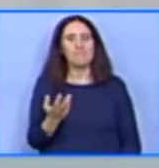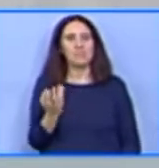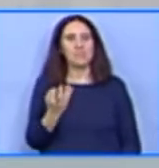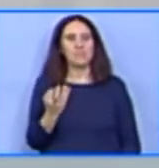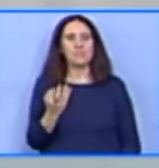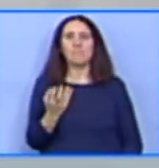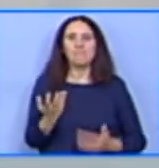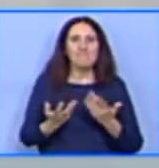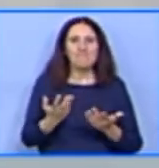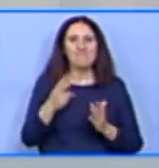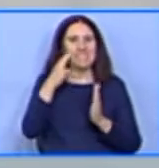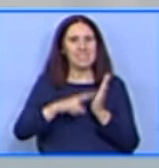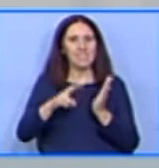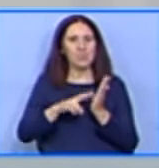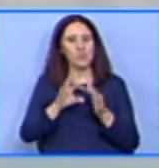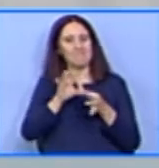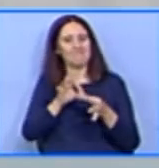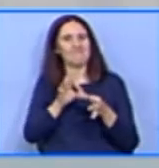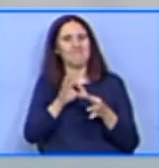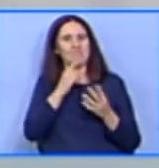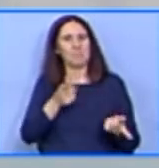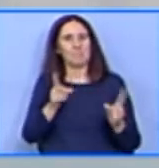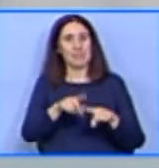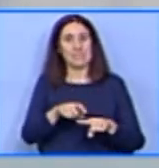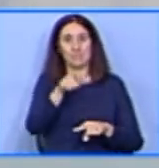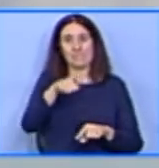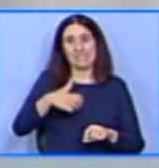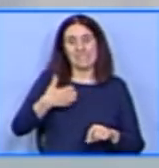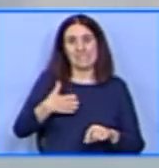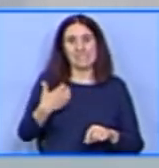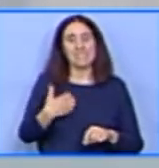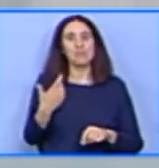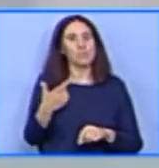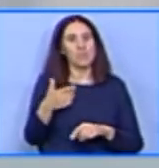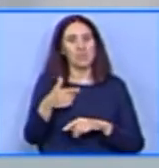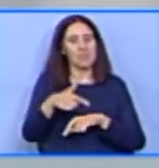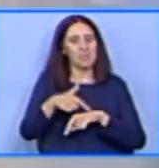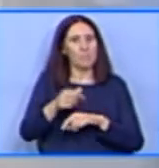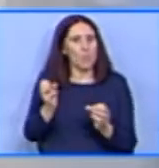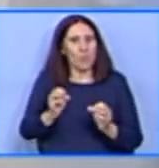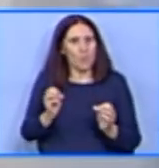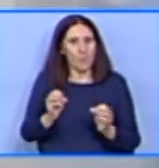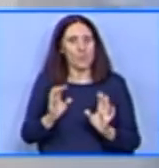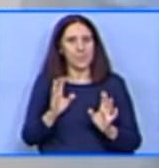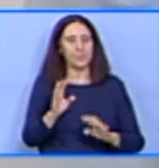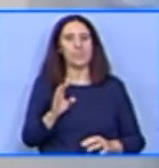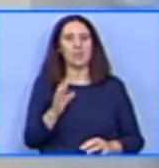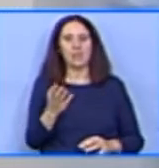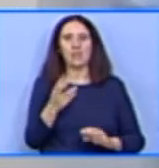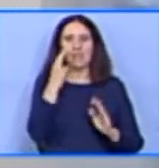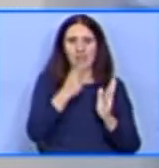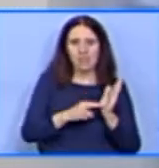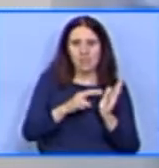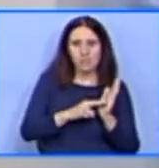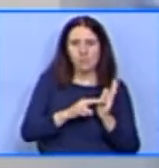reconciliar com a leitura aqueles que tantas vezes se queixam de não ter tempo para o fazer. A leitura e a